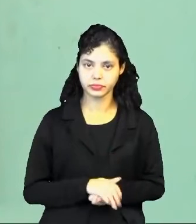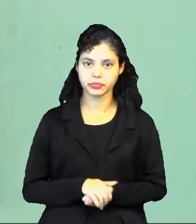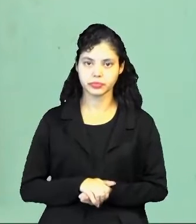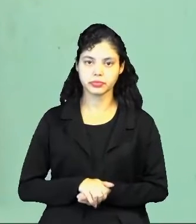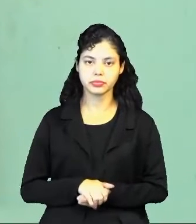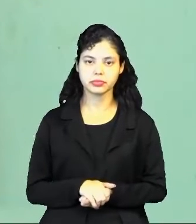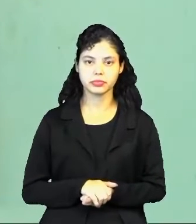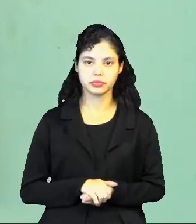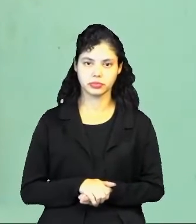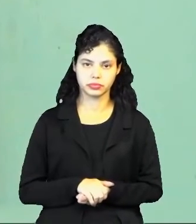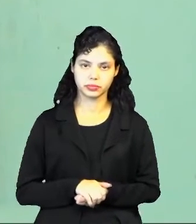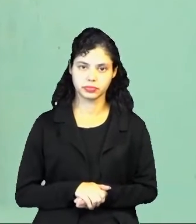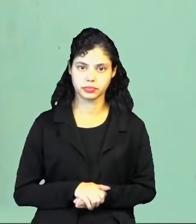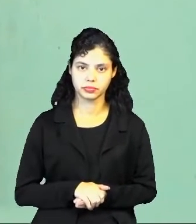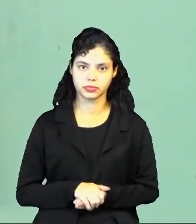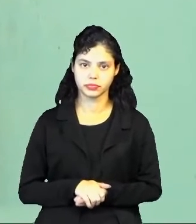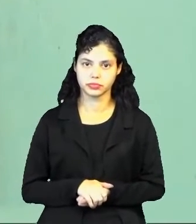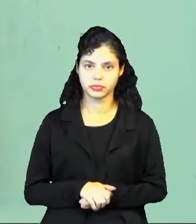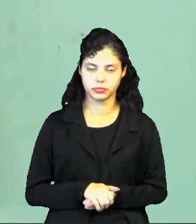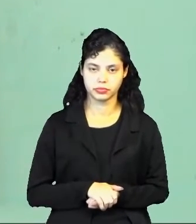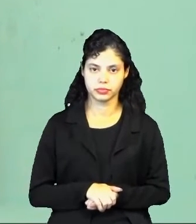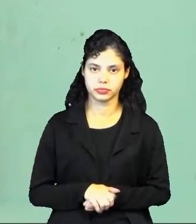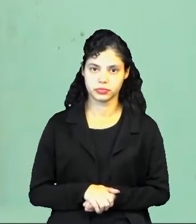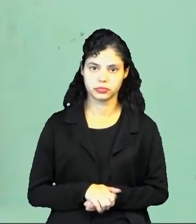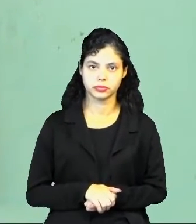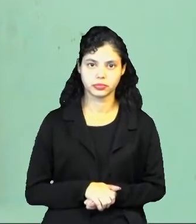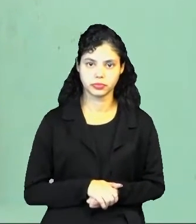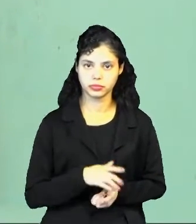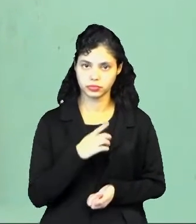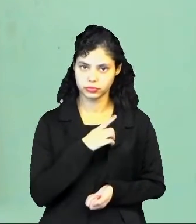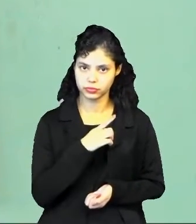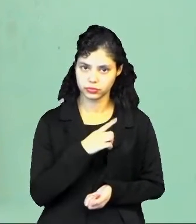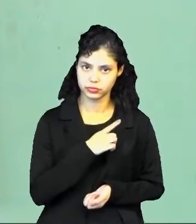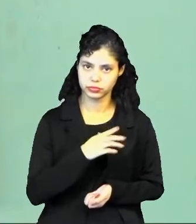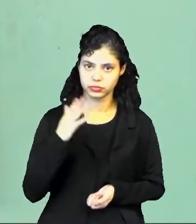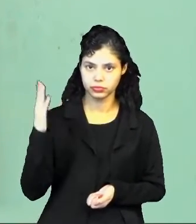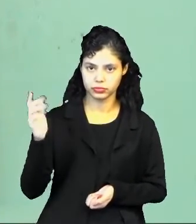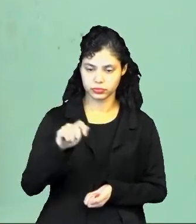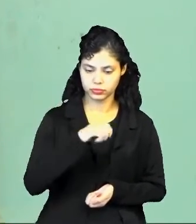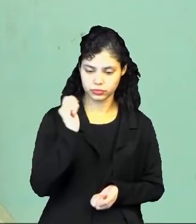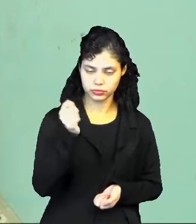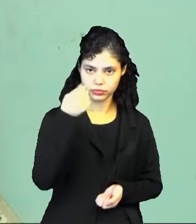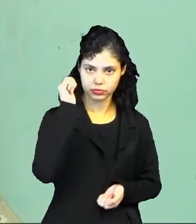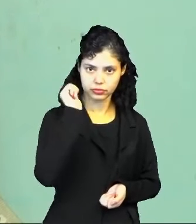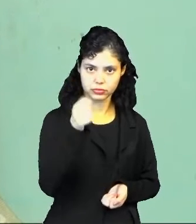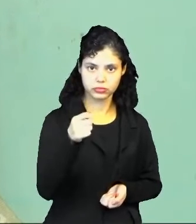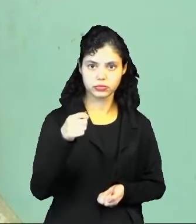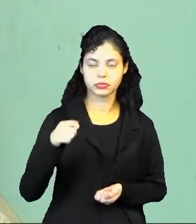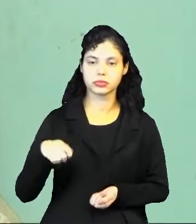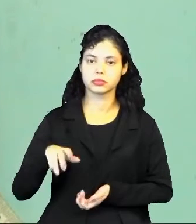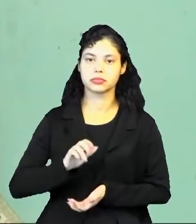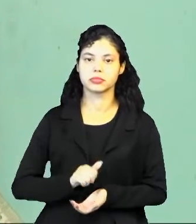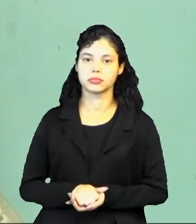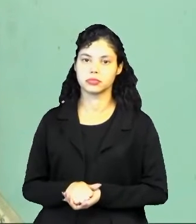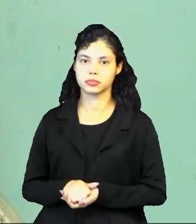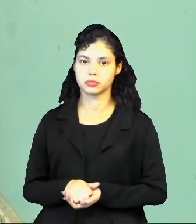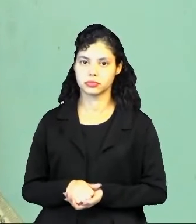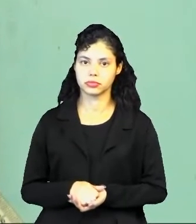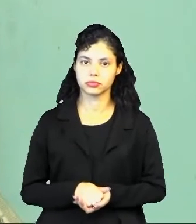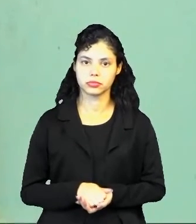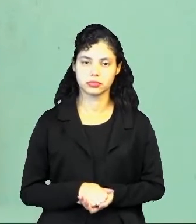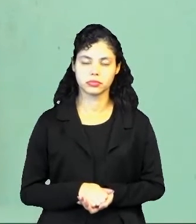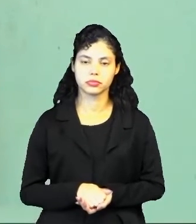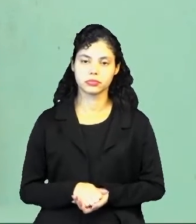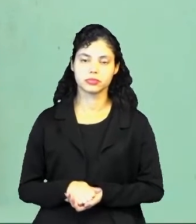né? Como varinhas, fadas. Olha só, palavra que ajuda a identificação e magia, né?